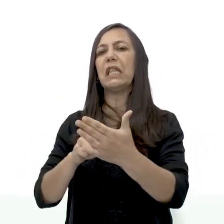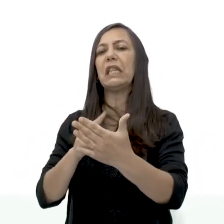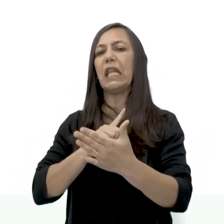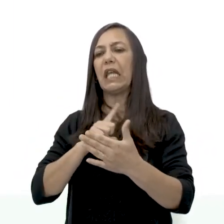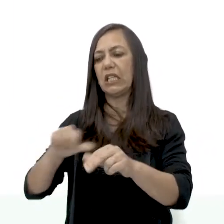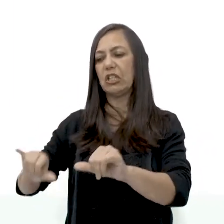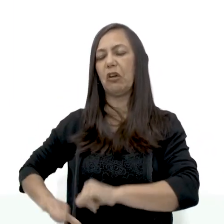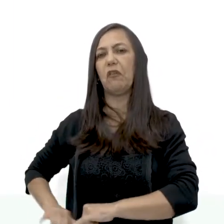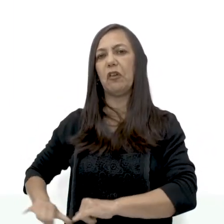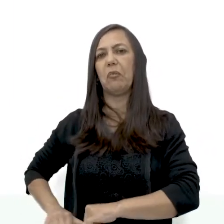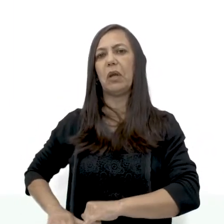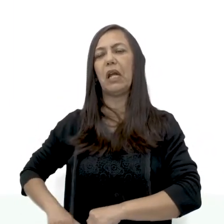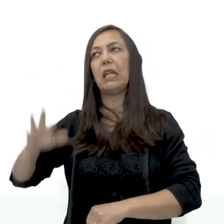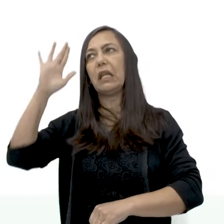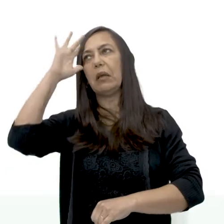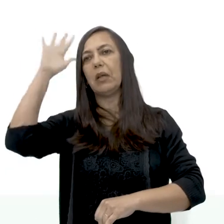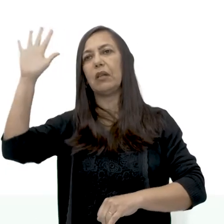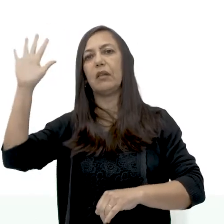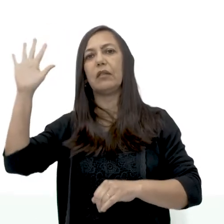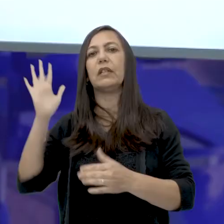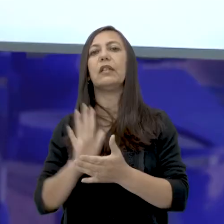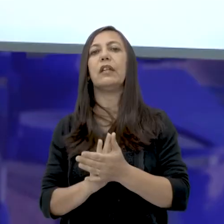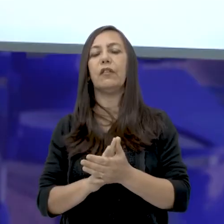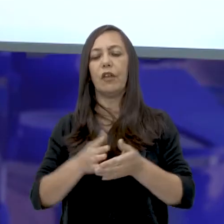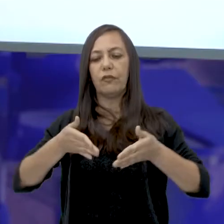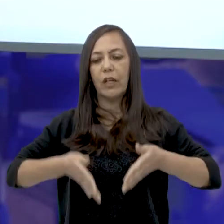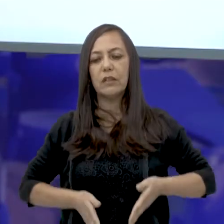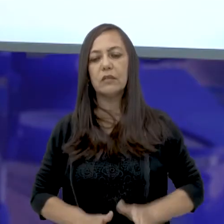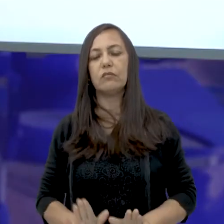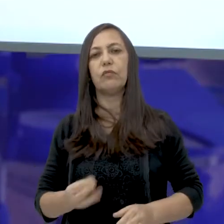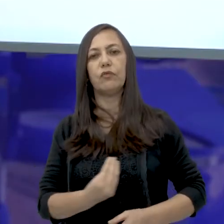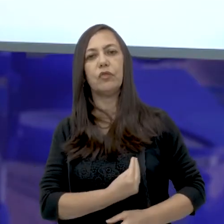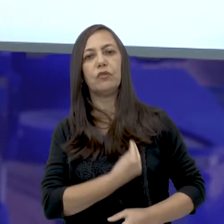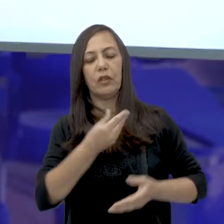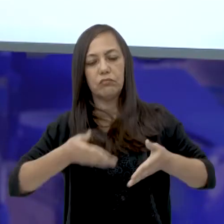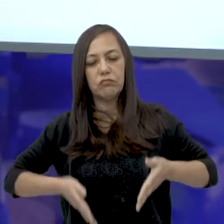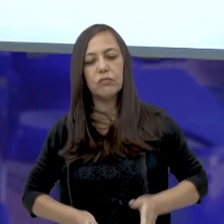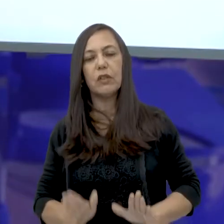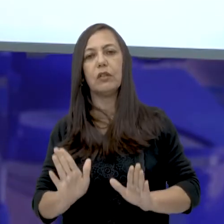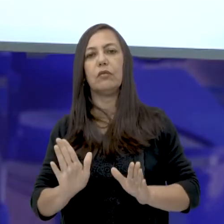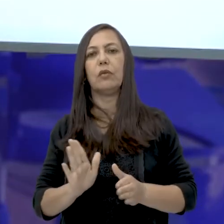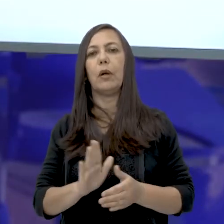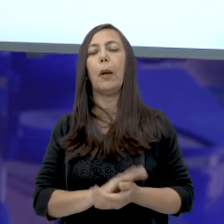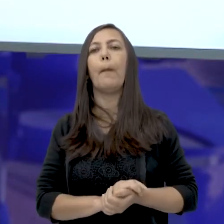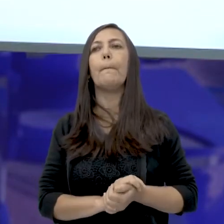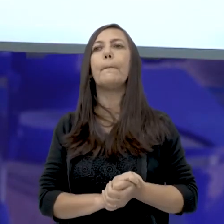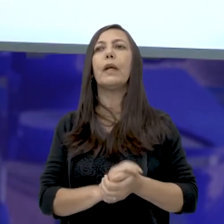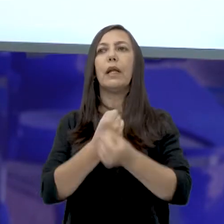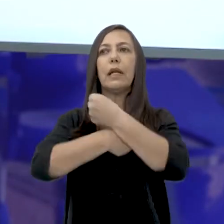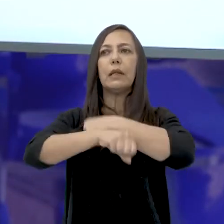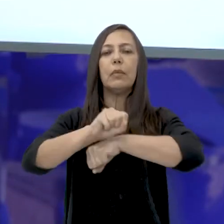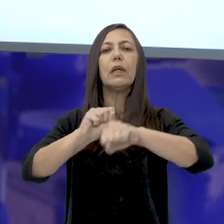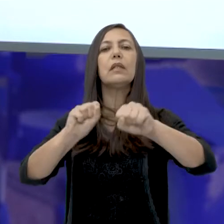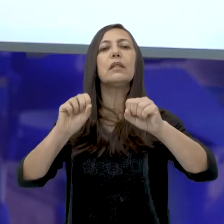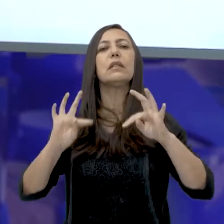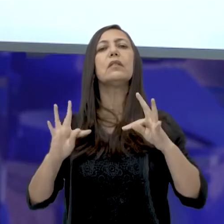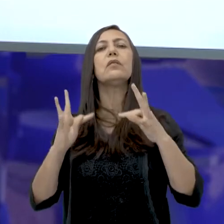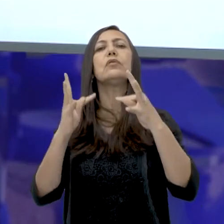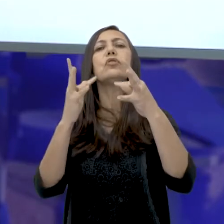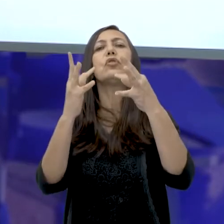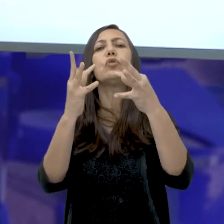os judeus, né? Então, aqui temos aí o judaísmo, que seria a resposta para essa segunda